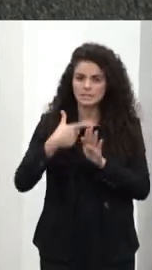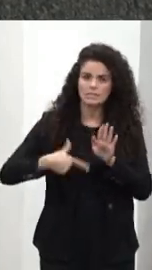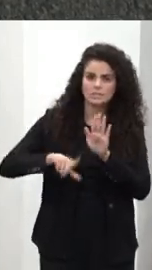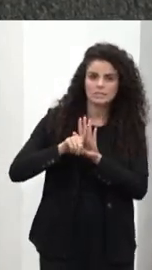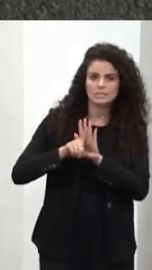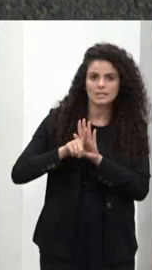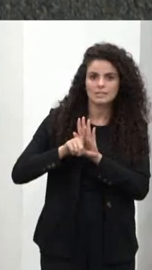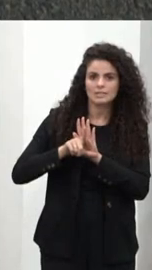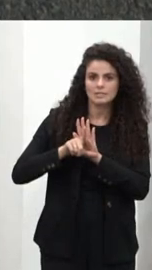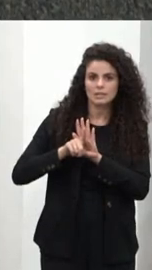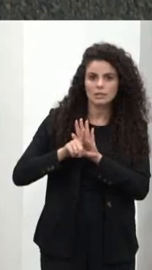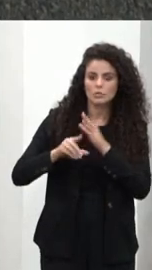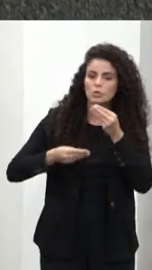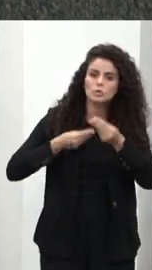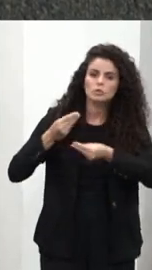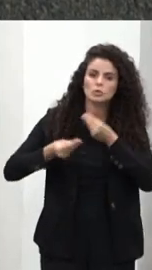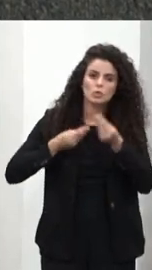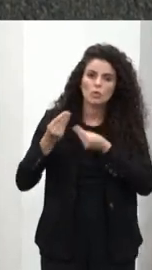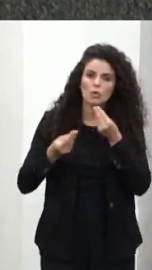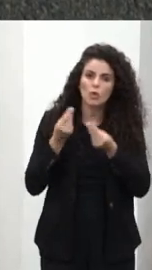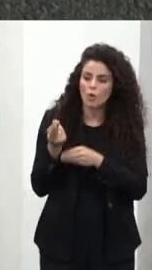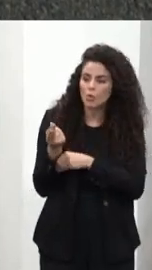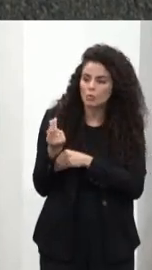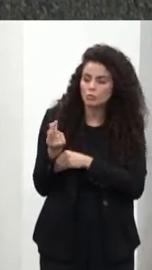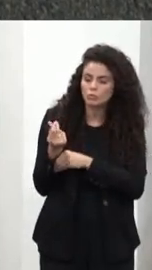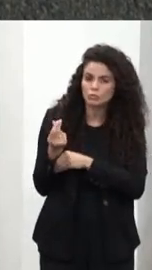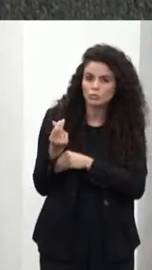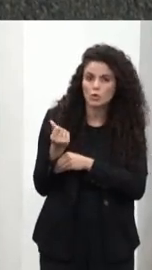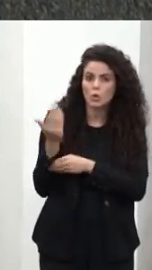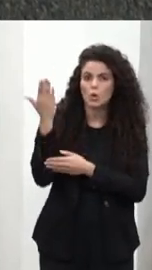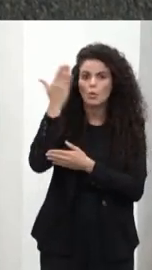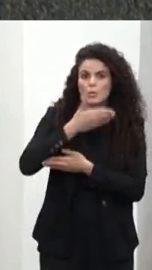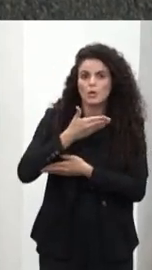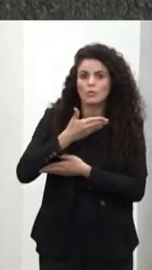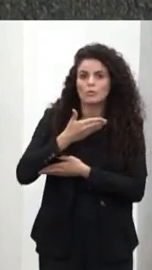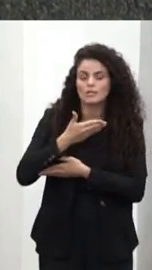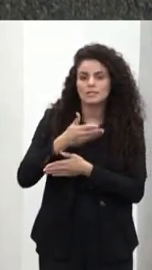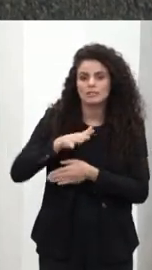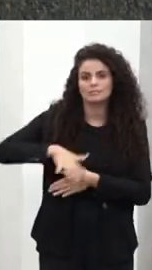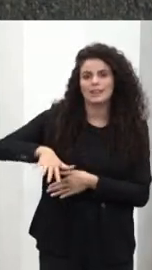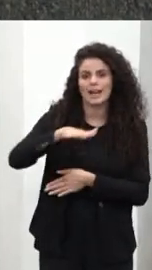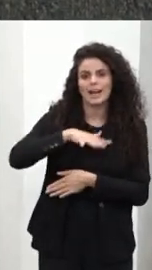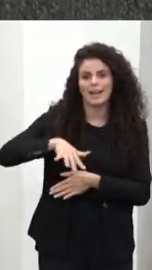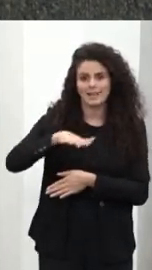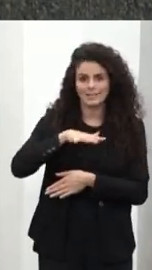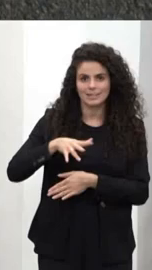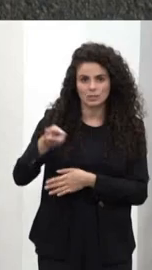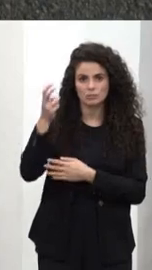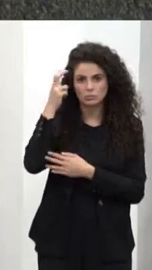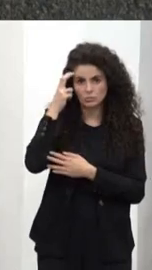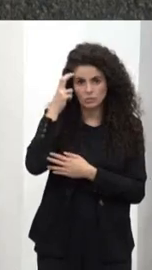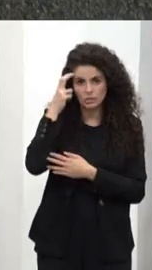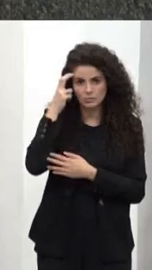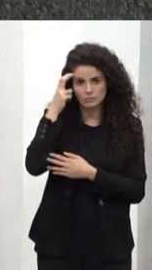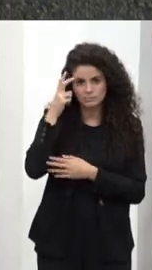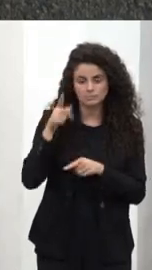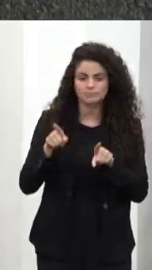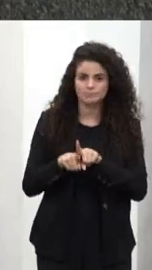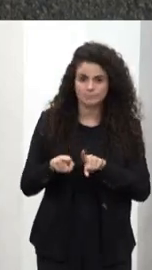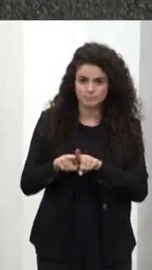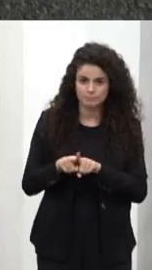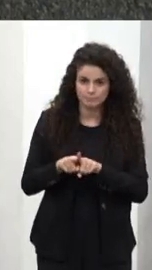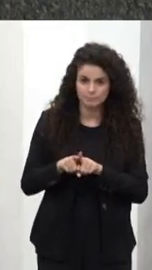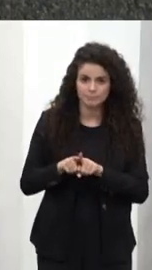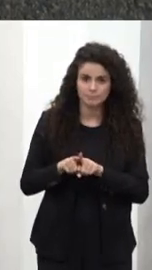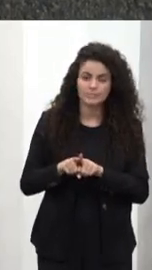em relação à questão tributária fiscal do setor cultural e audiovisual Além disso dizer que